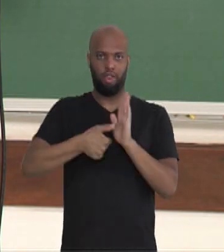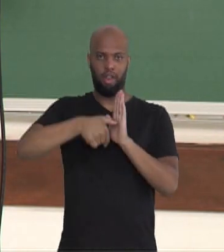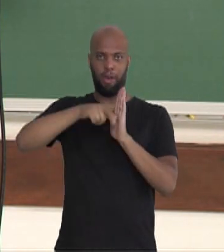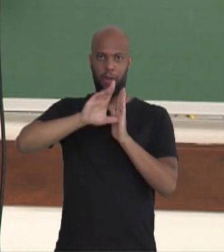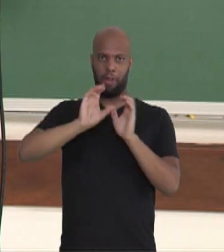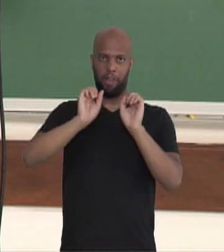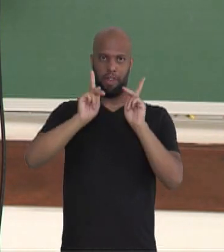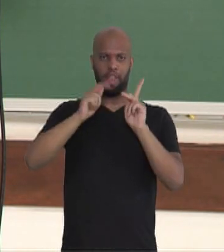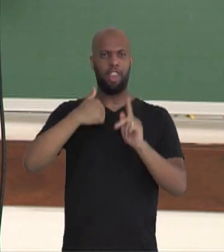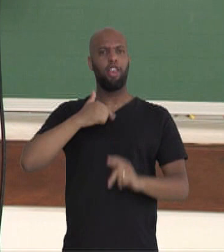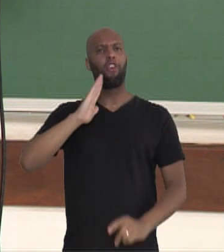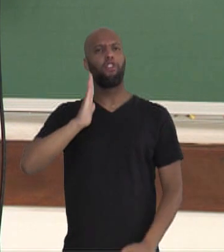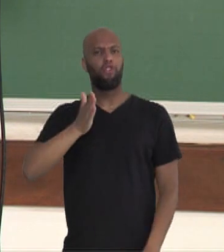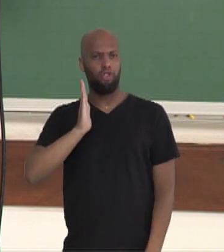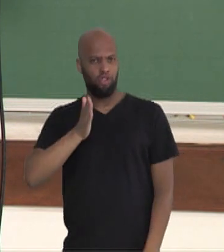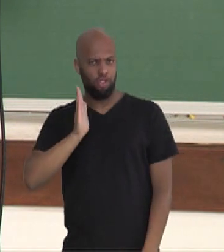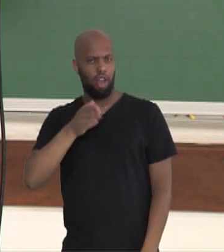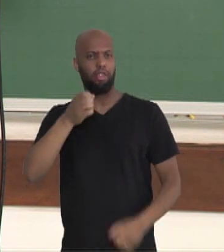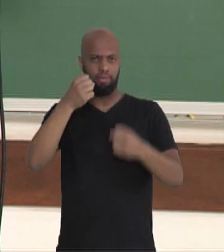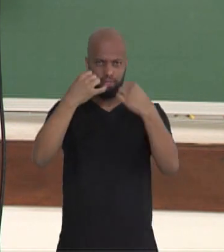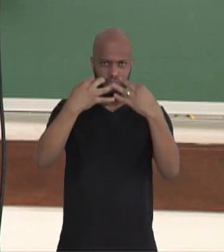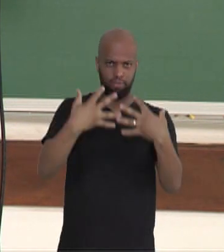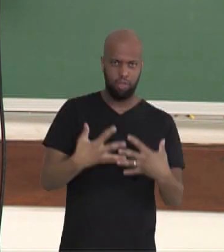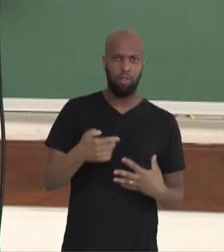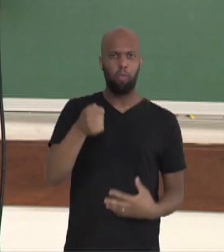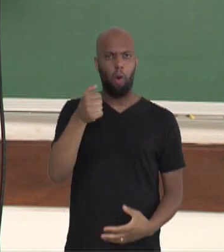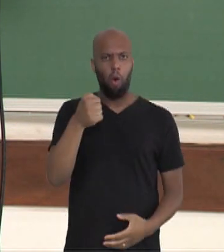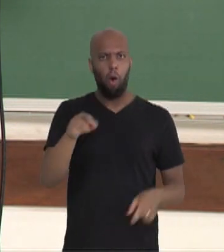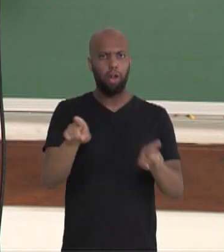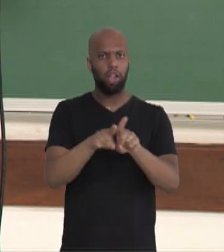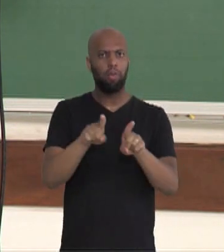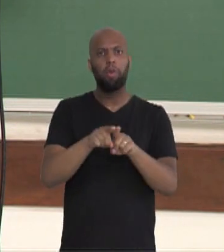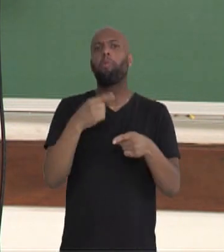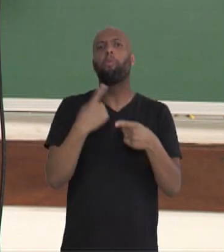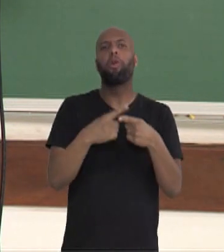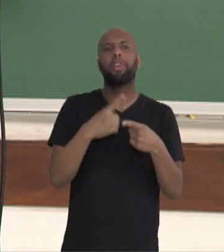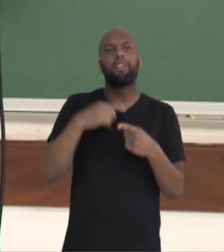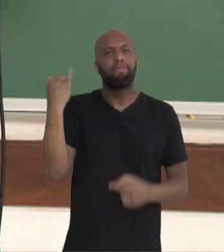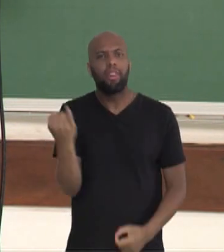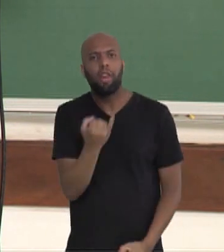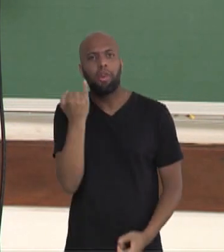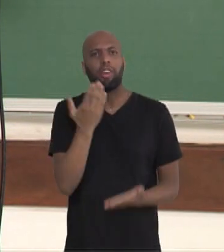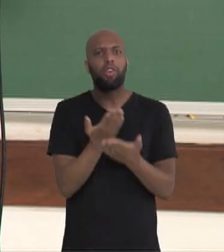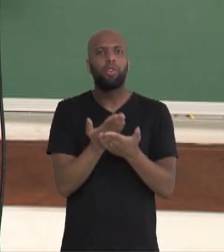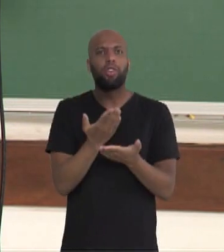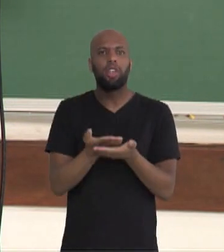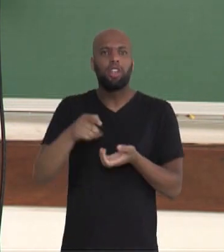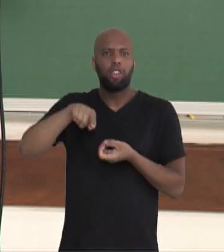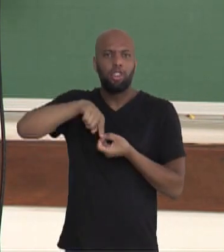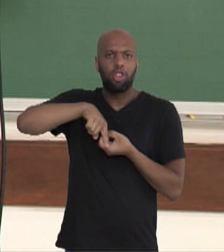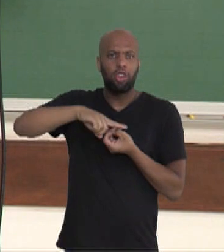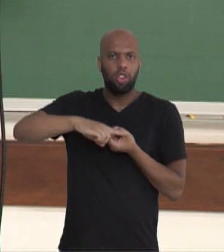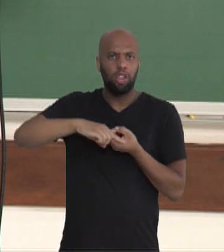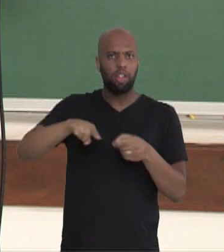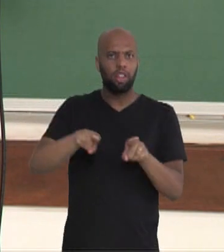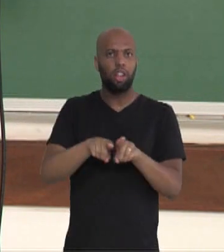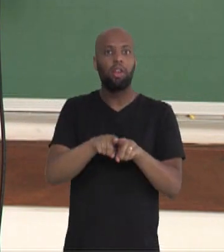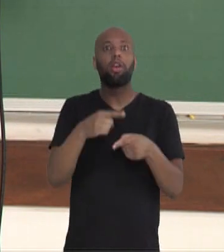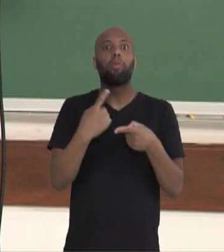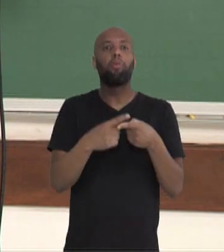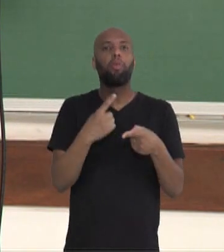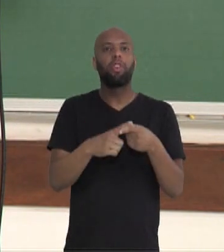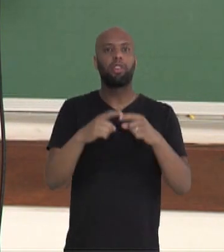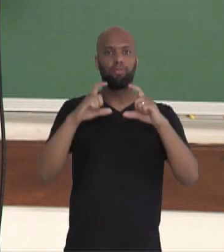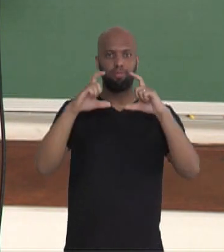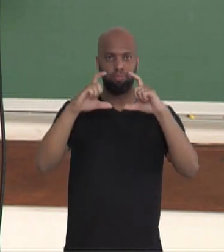Eu já tentei explicar para vocês um pouquinho da importância da gente entender o estudo da trigonometria, da gente entender a questão da